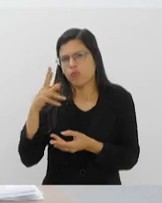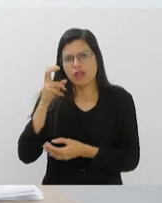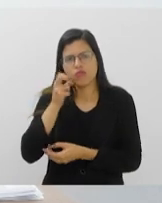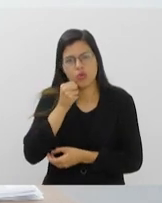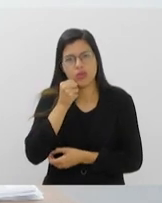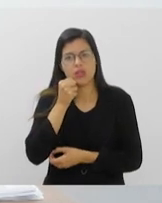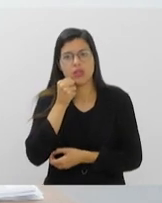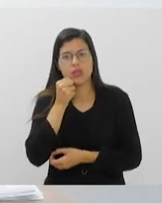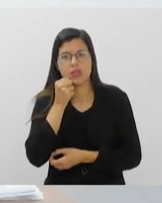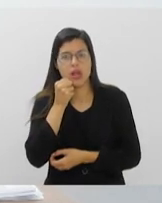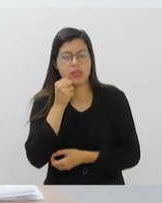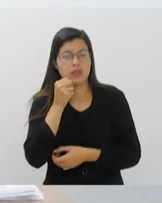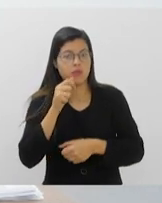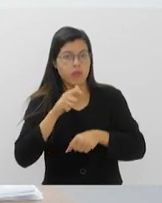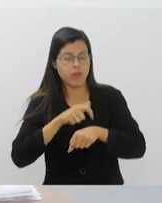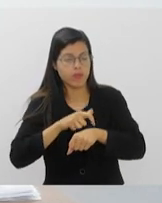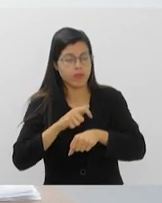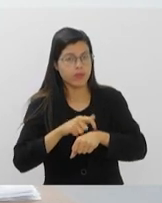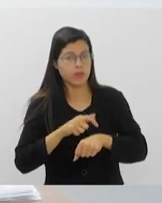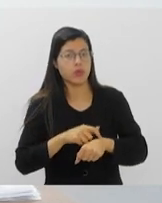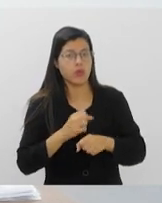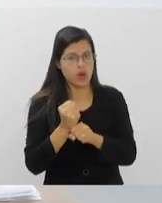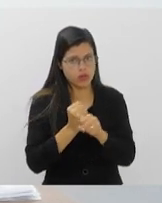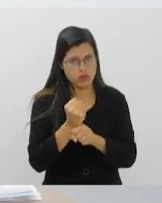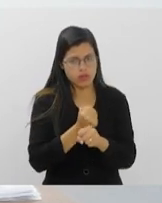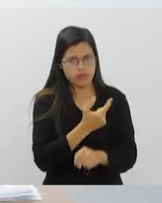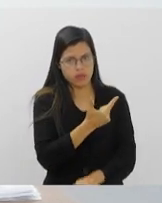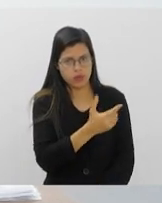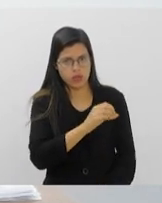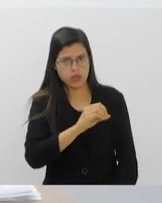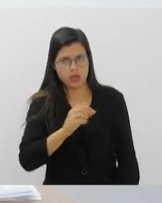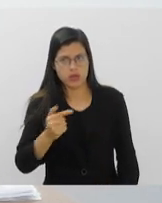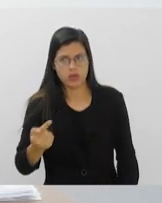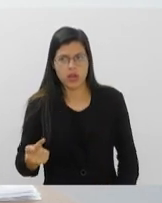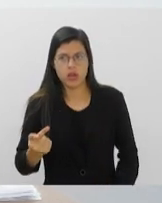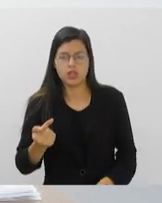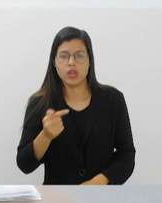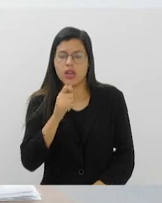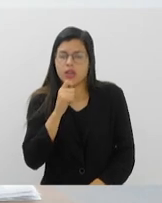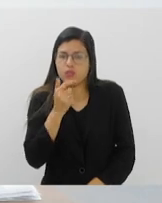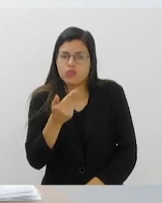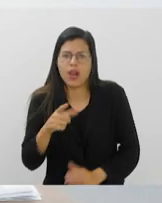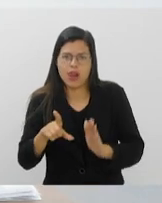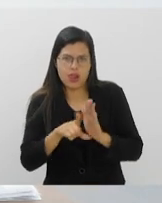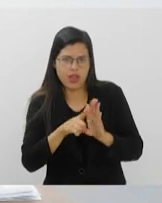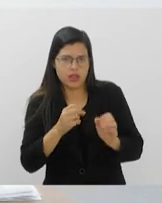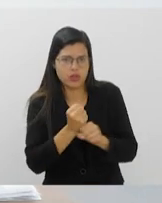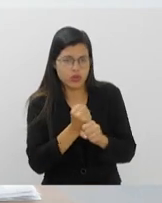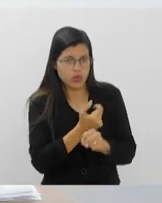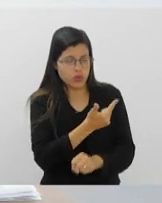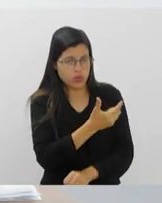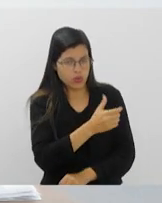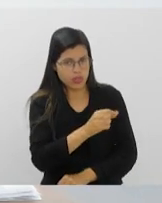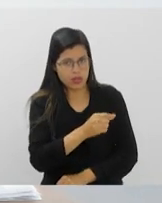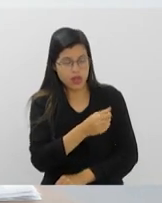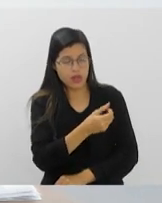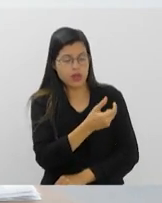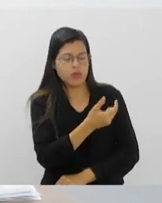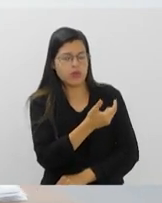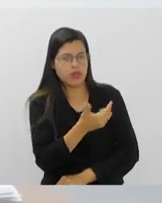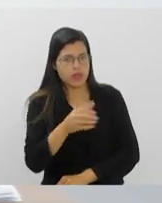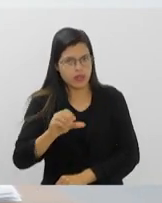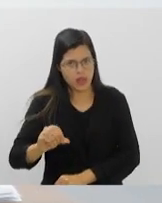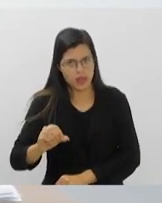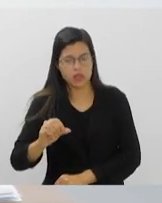Isso numa época a ainda em 2007 que não havia a lei 1210 2009 que prevê a reavaliação das medidas de